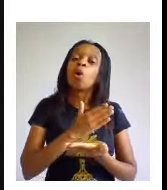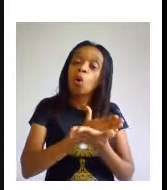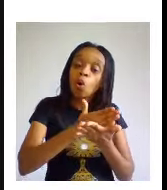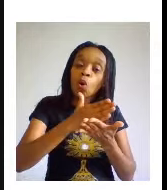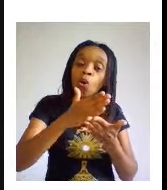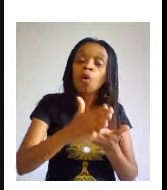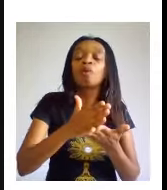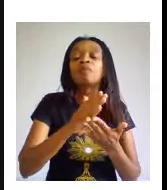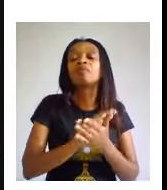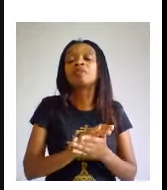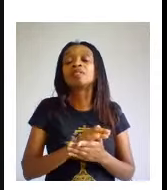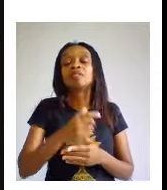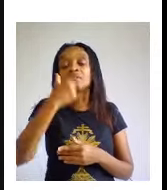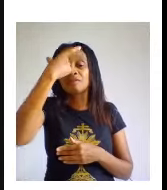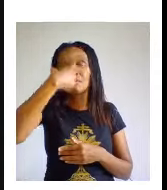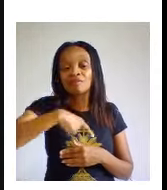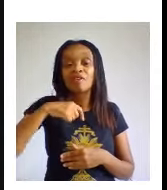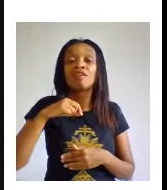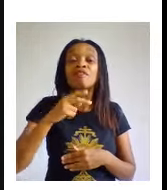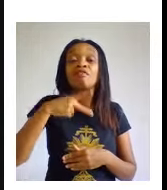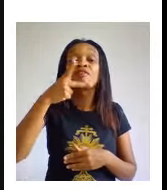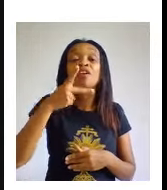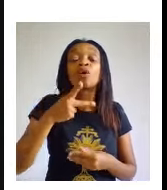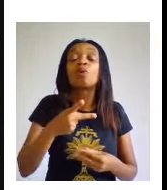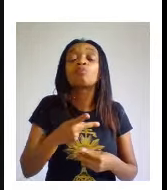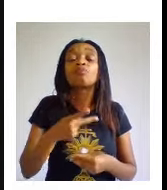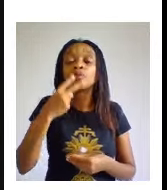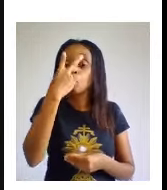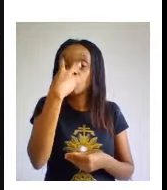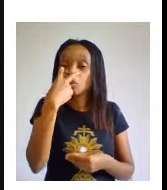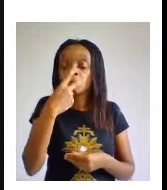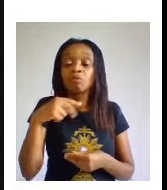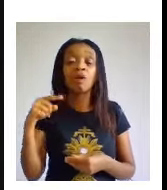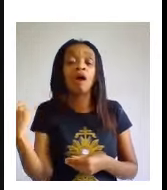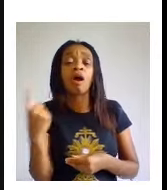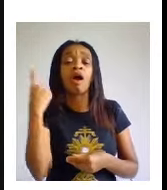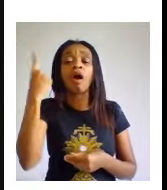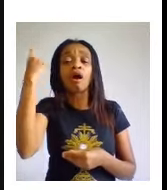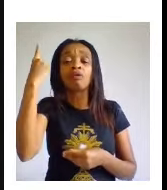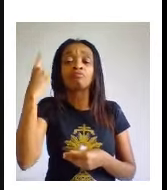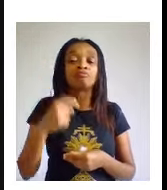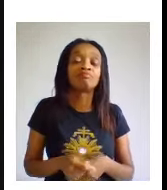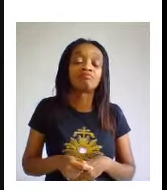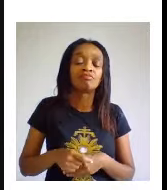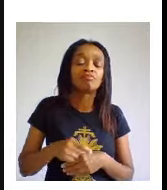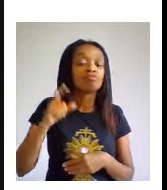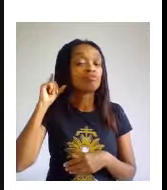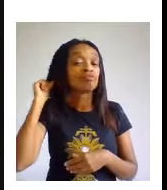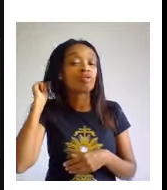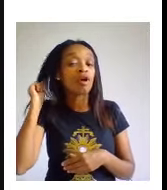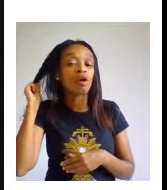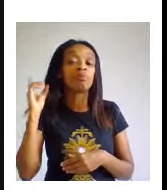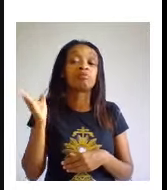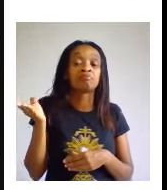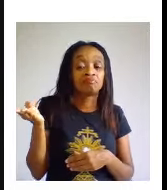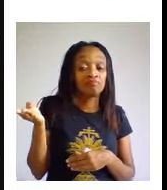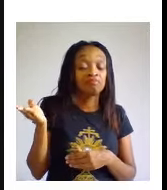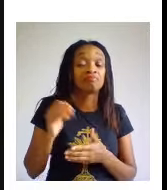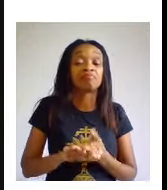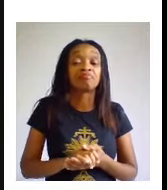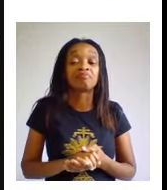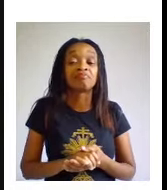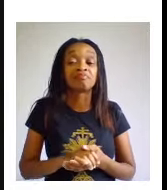minha autodescrição. Eu sou alto, tenho cabelo preto